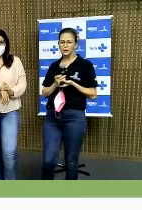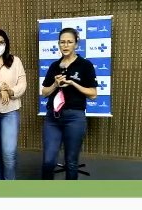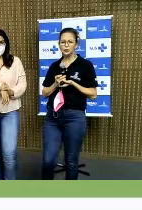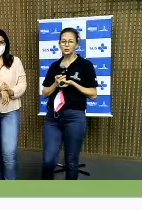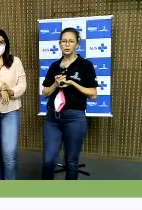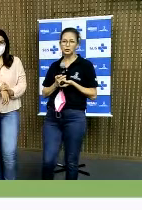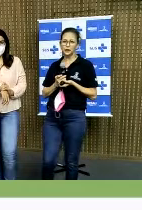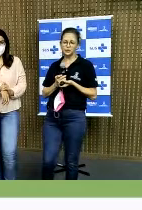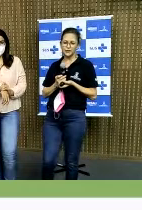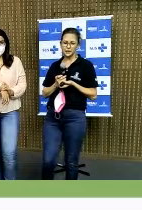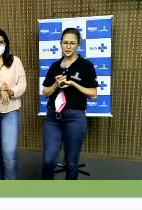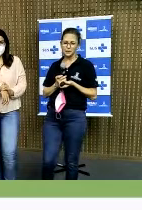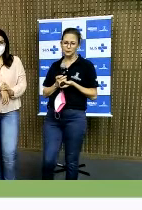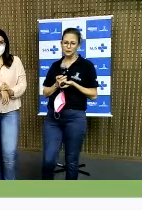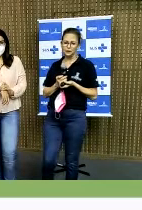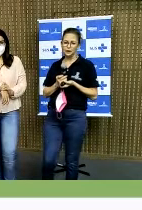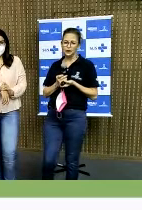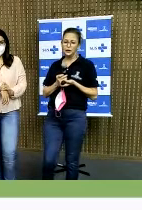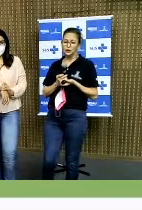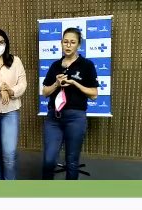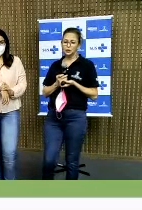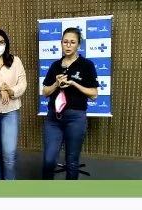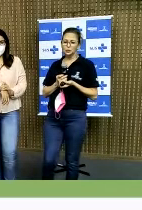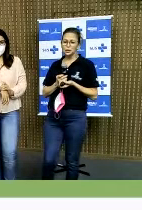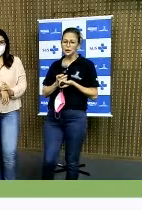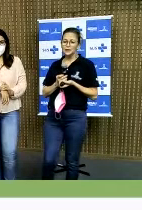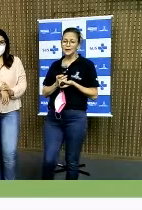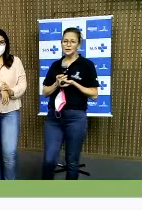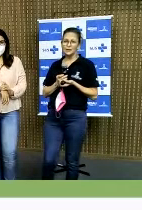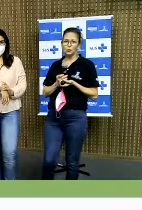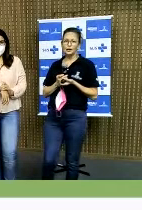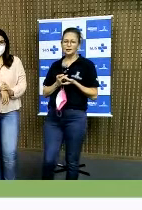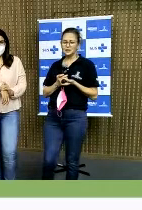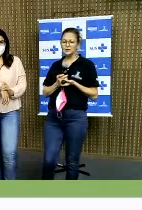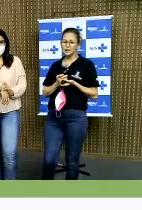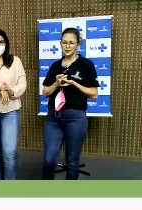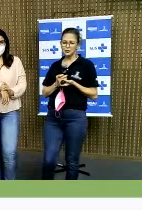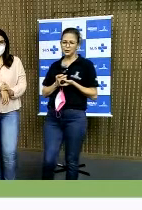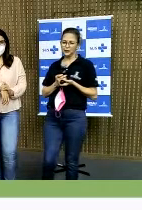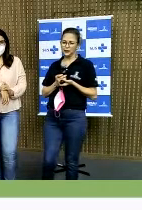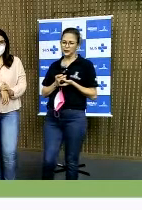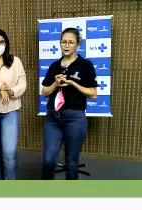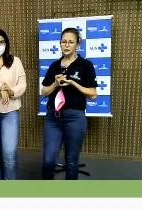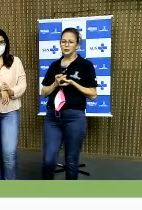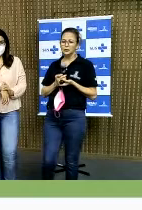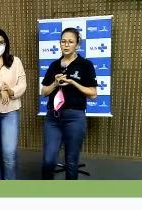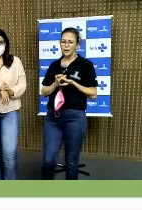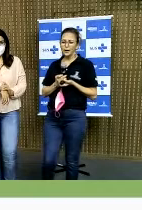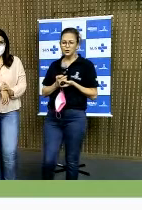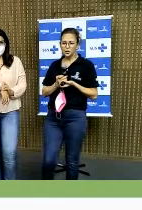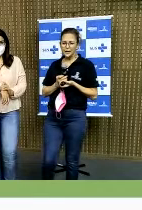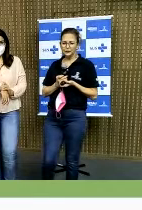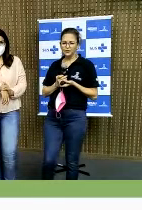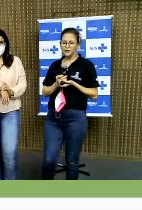atendimento da unidade e o cronograma de vacinação. Em junho, instalação e desinstalação da tenda,